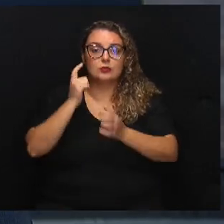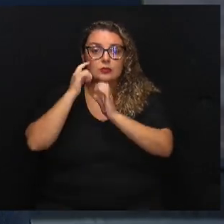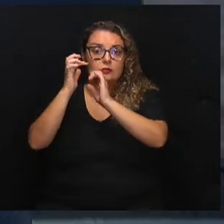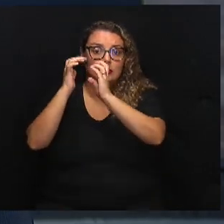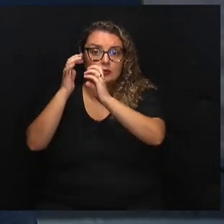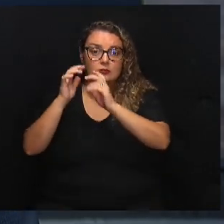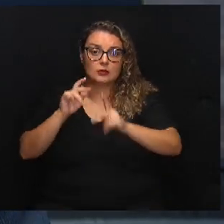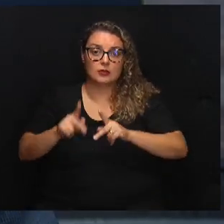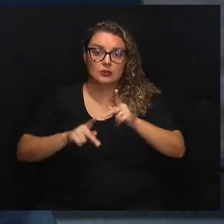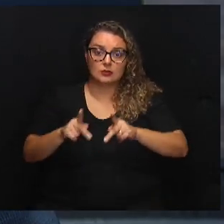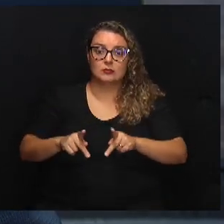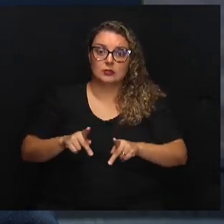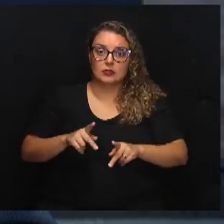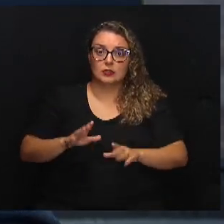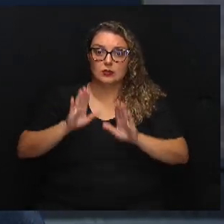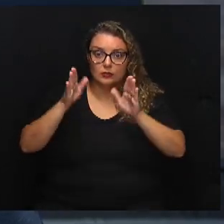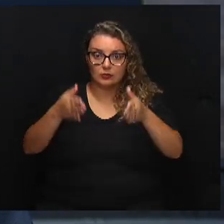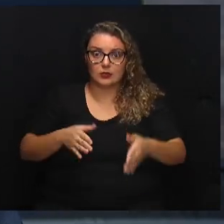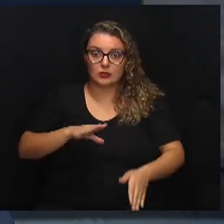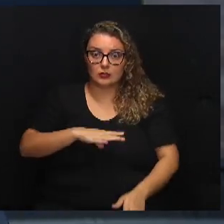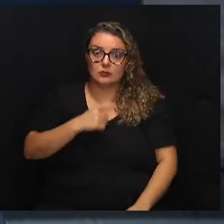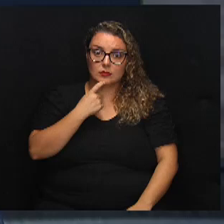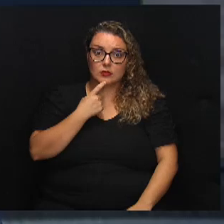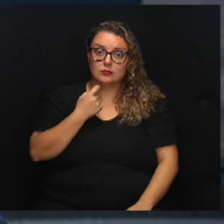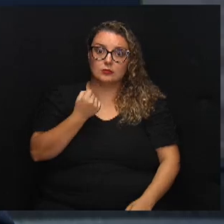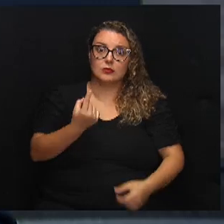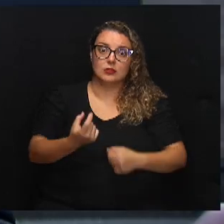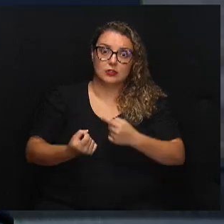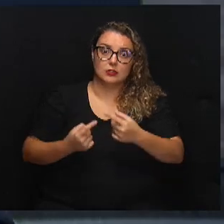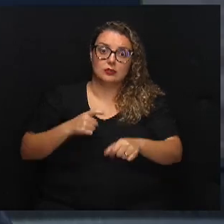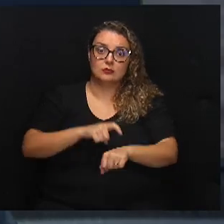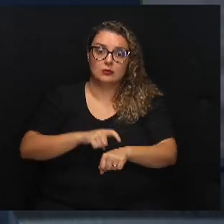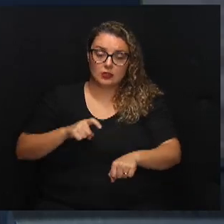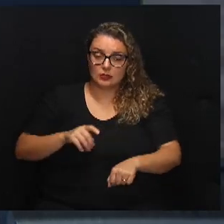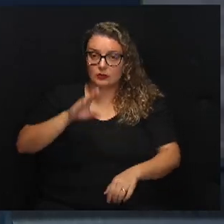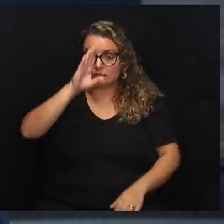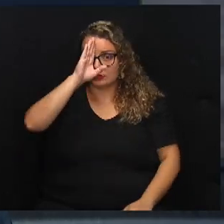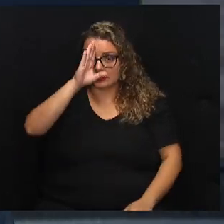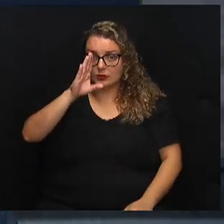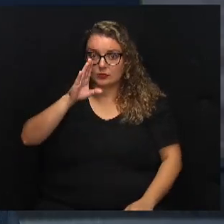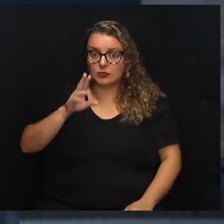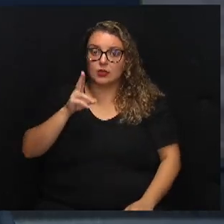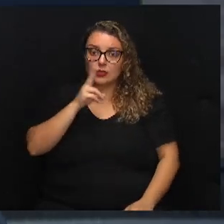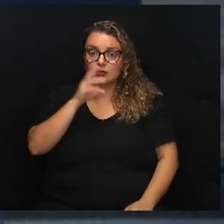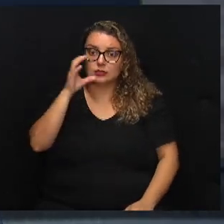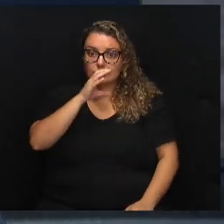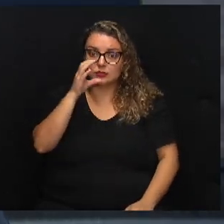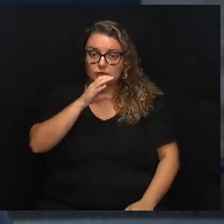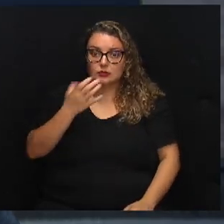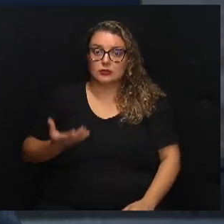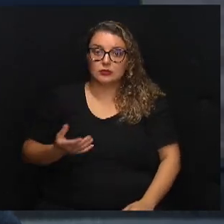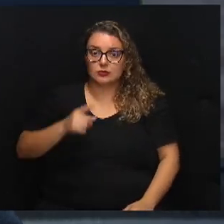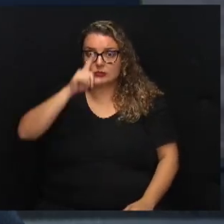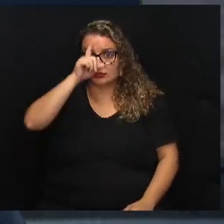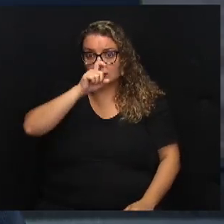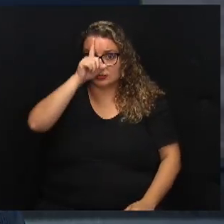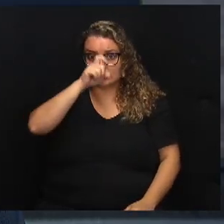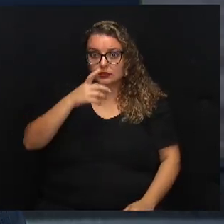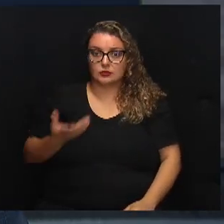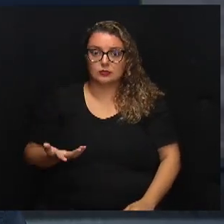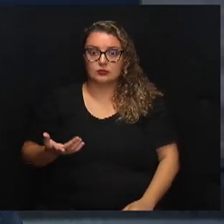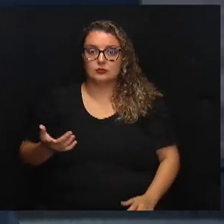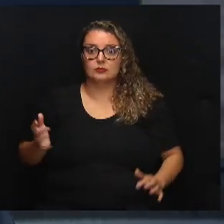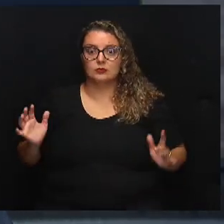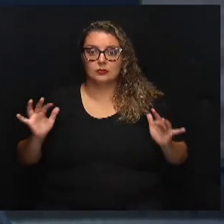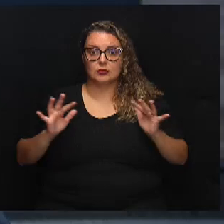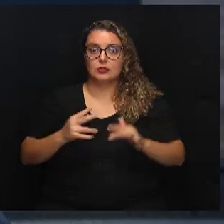atender a população de Campinas, mas em alguns momentos, principalmente na rede de urgência e emergência e nos hospitais,